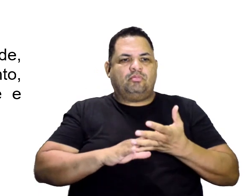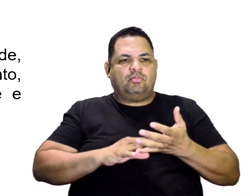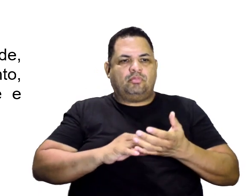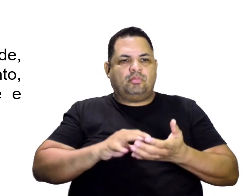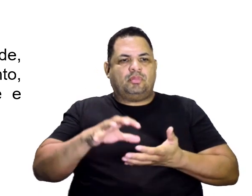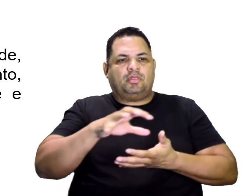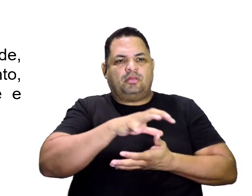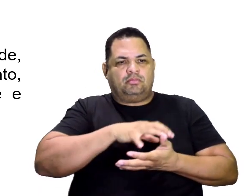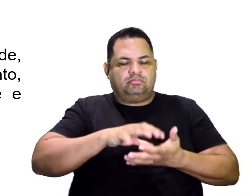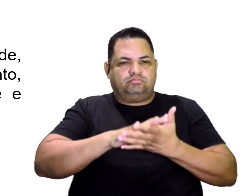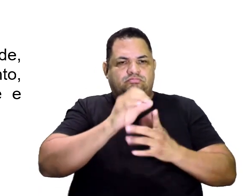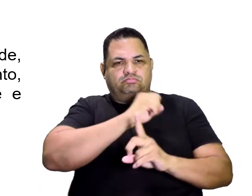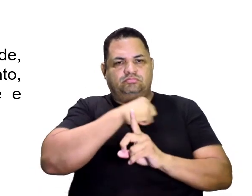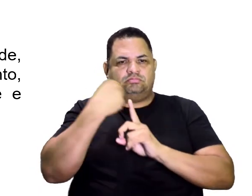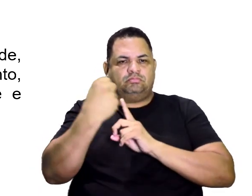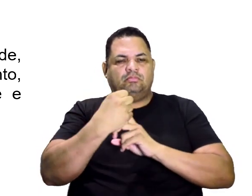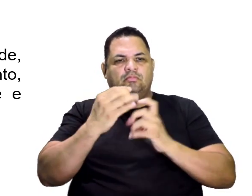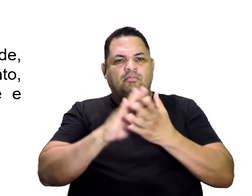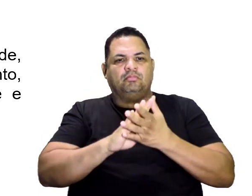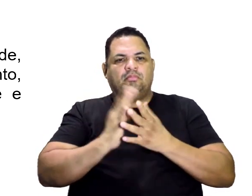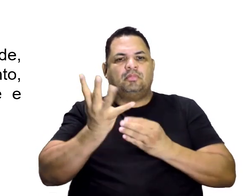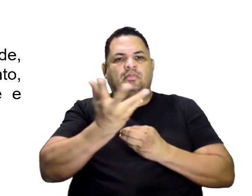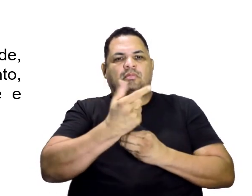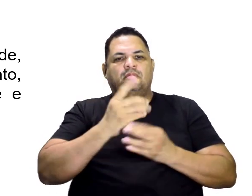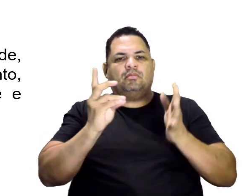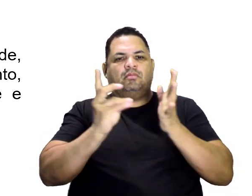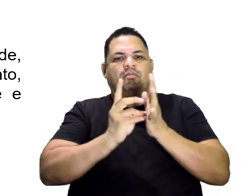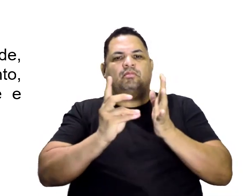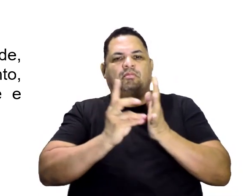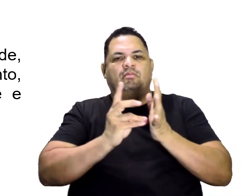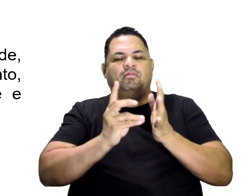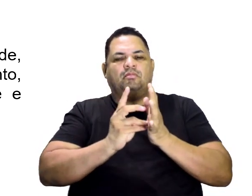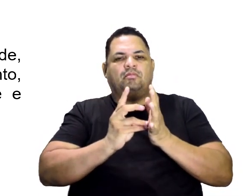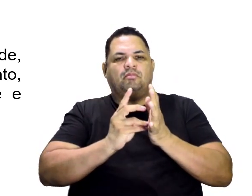sociais, ok? Então, sobre a arte